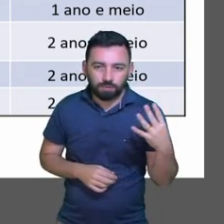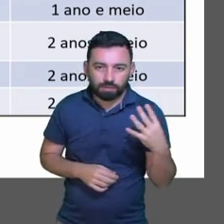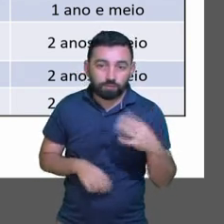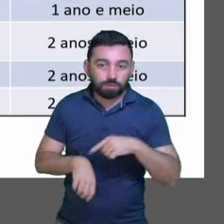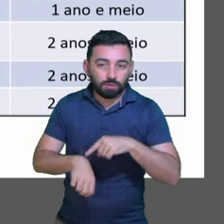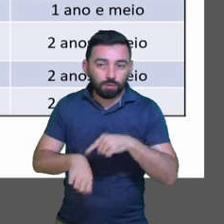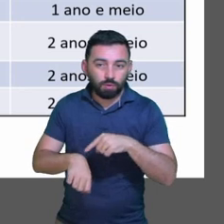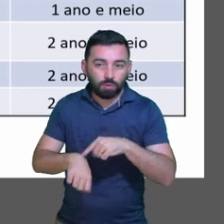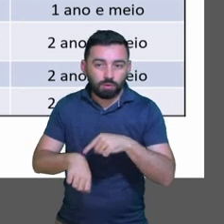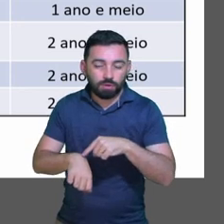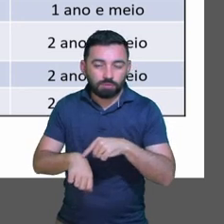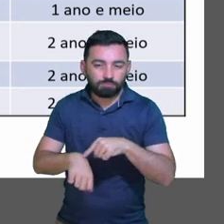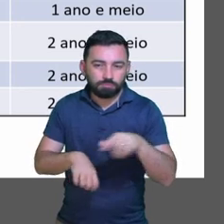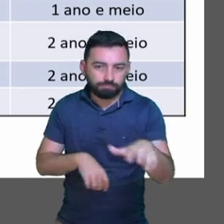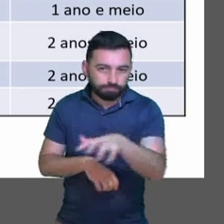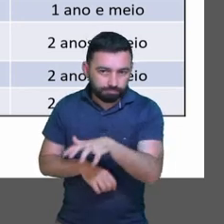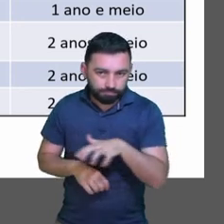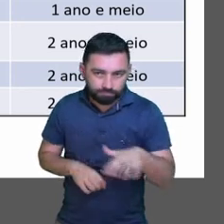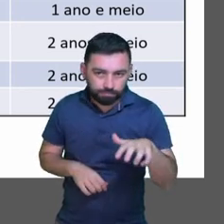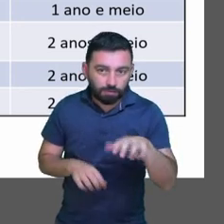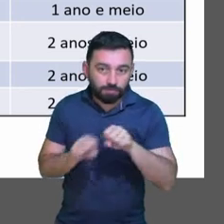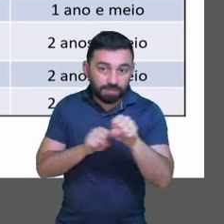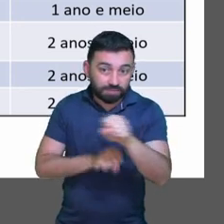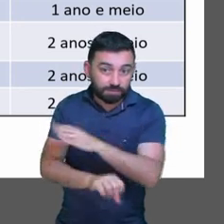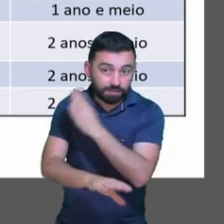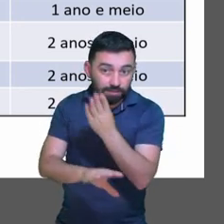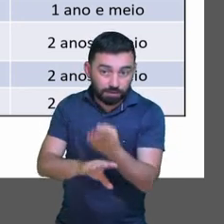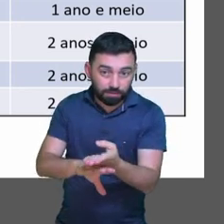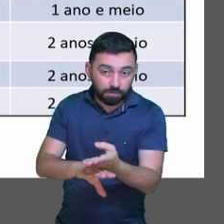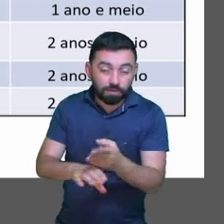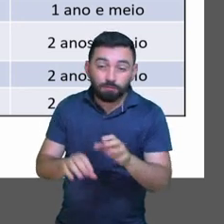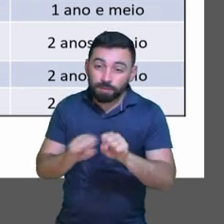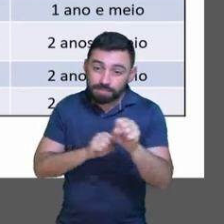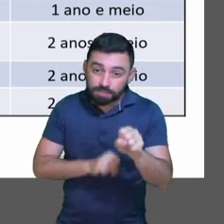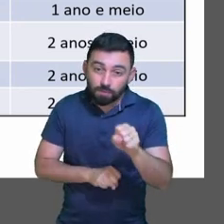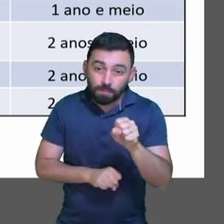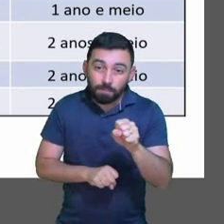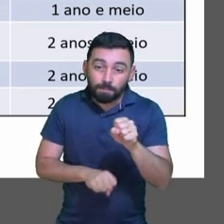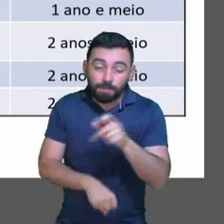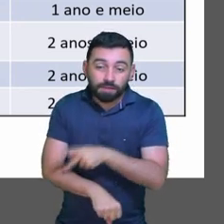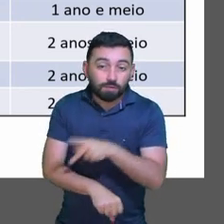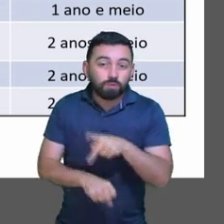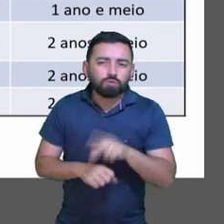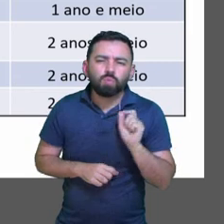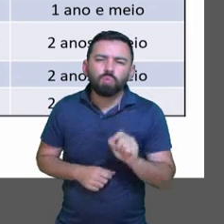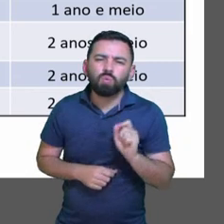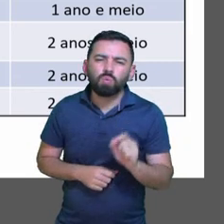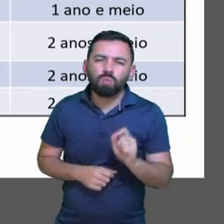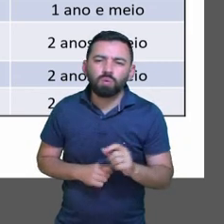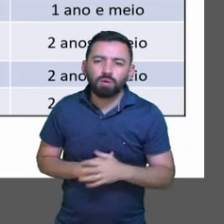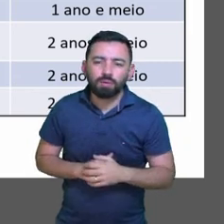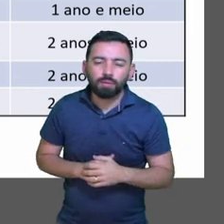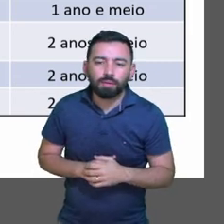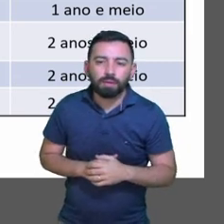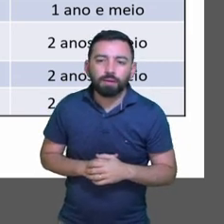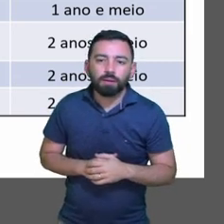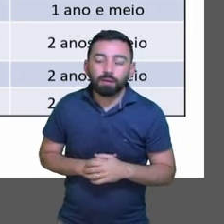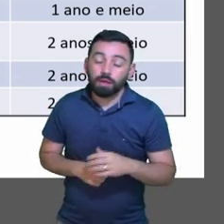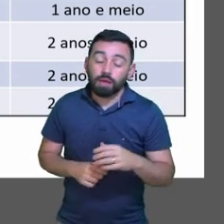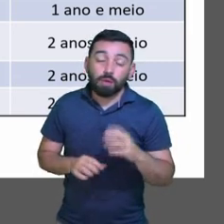horária dos núcleos para a formação integral para a formação pedagógica quem é a formação pedagógica vamos supor alguém que é